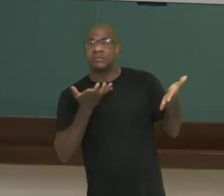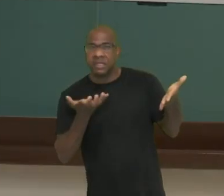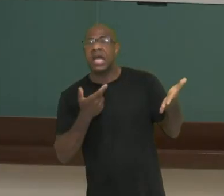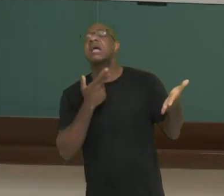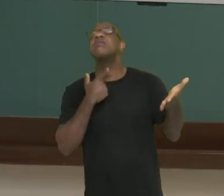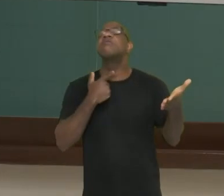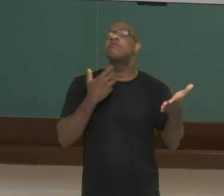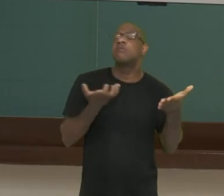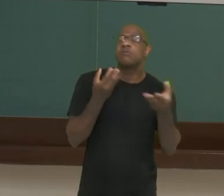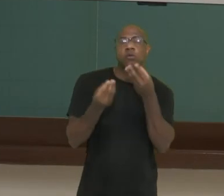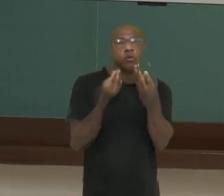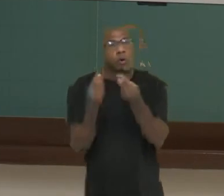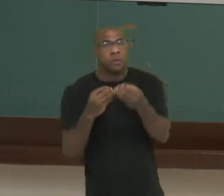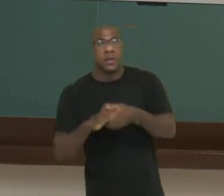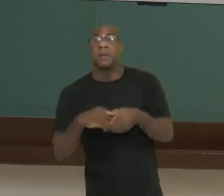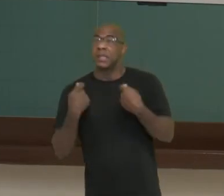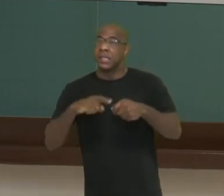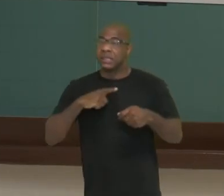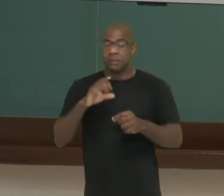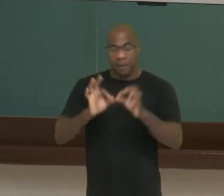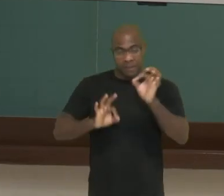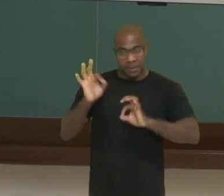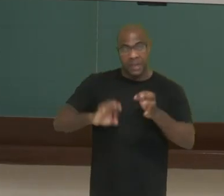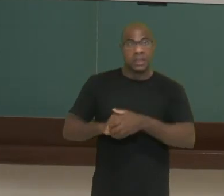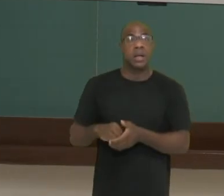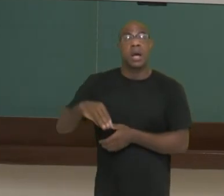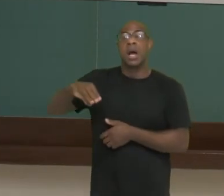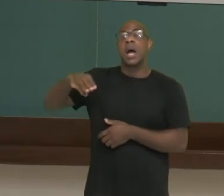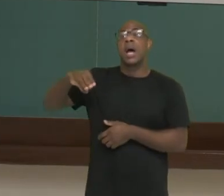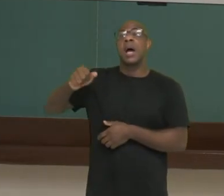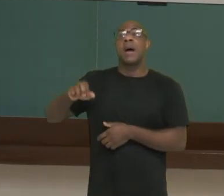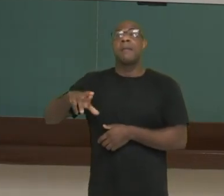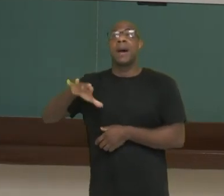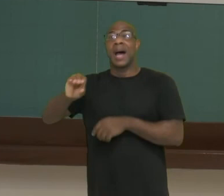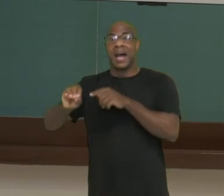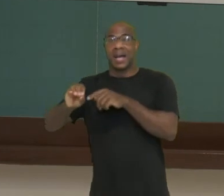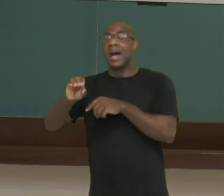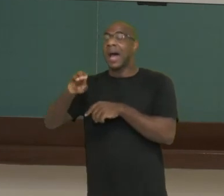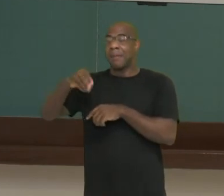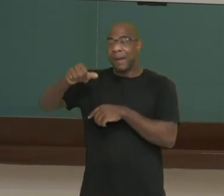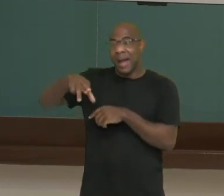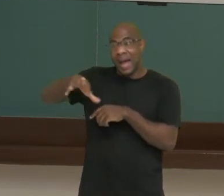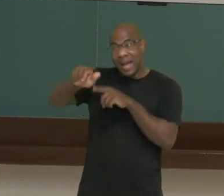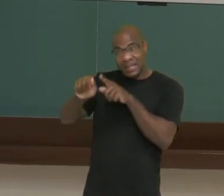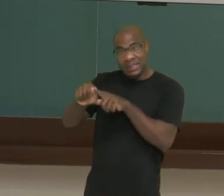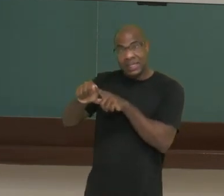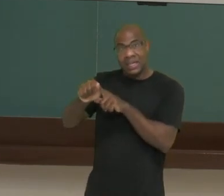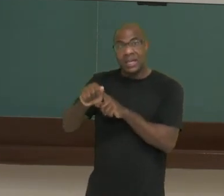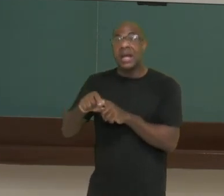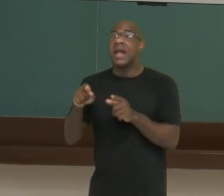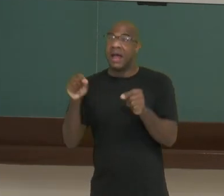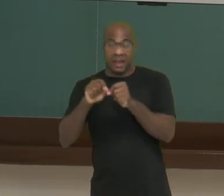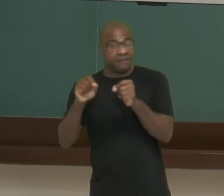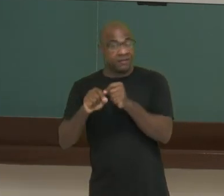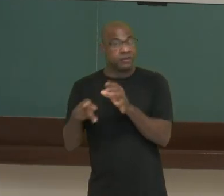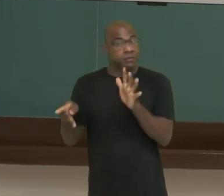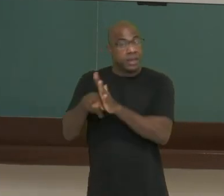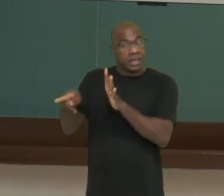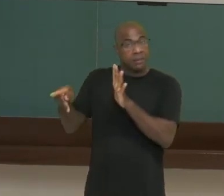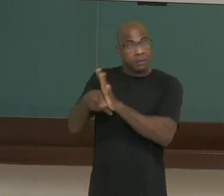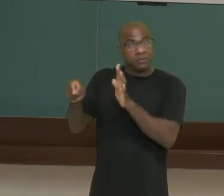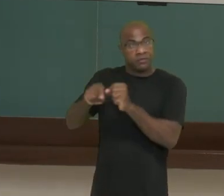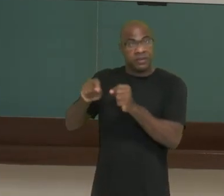uma preparação, tá? E a Márcia não teve como contratar, ela mesma e seus filhos vão fazer essa pesquisa. Na hora de fazer